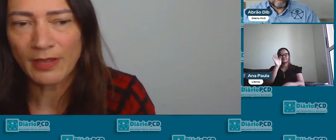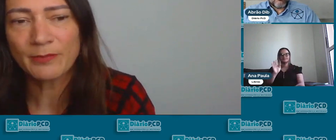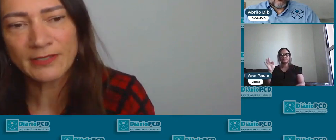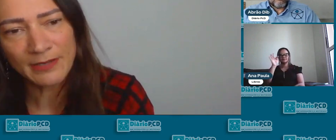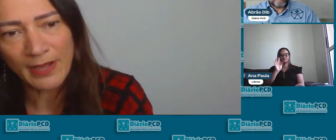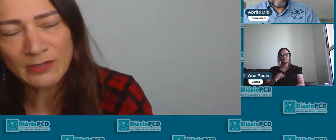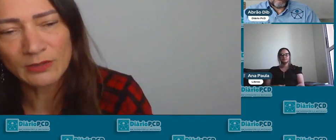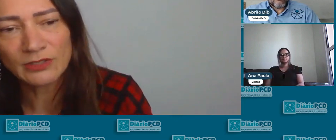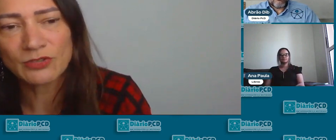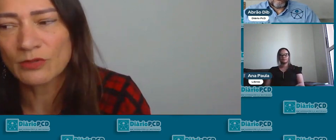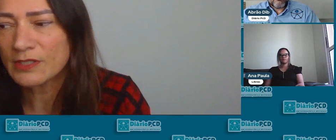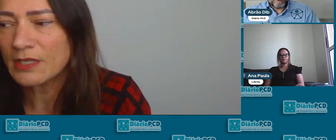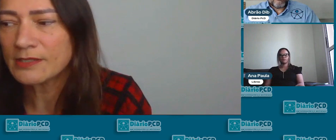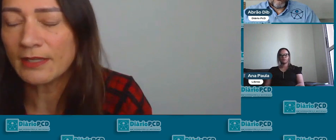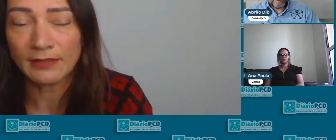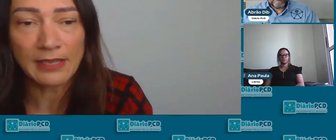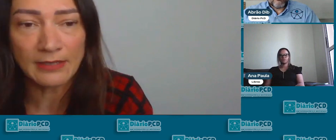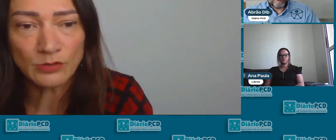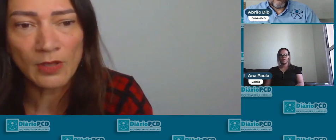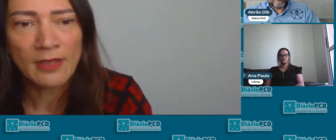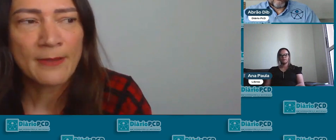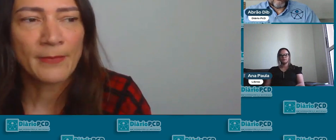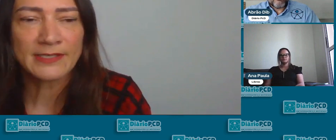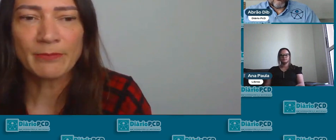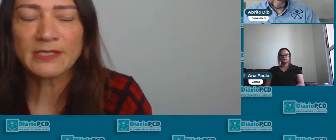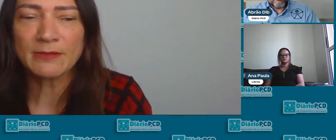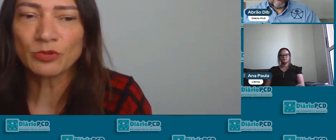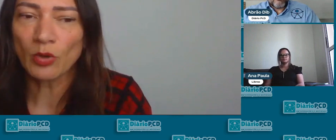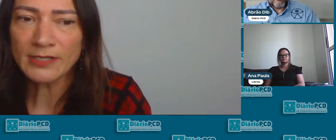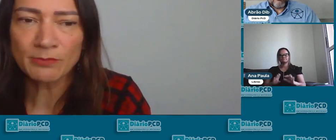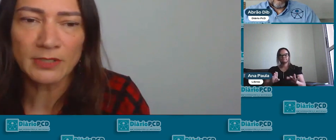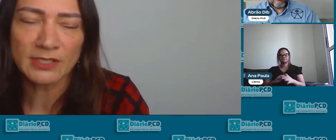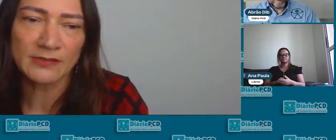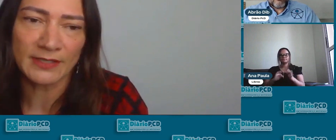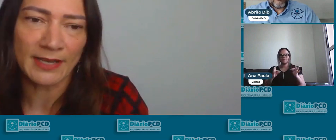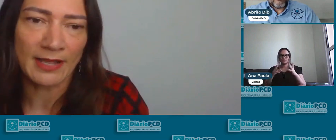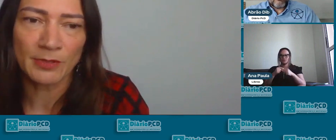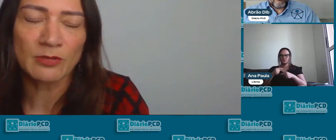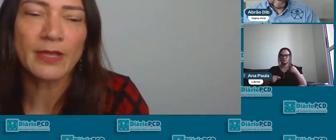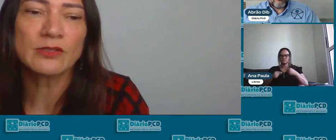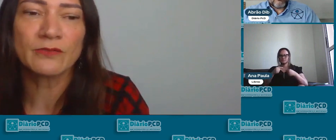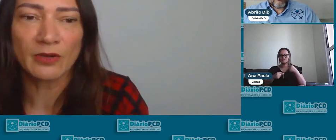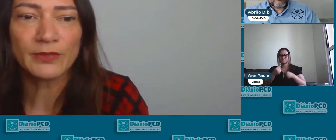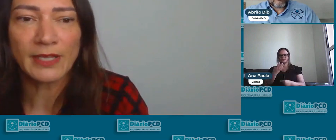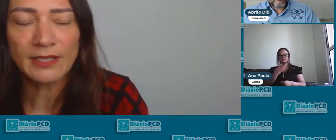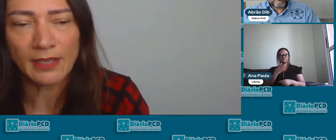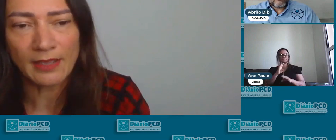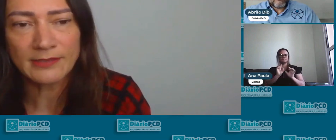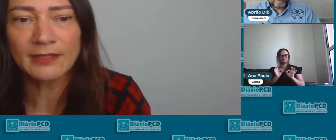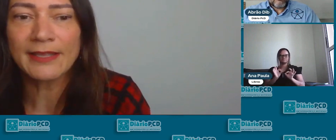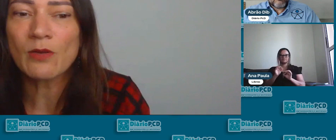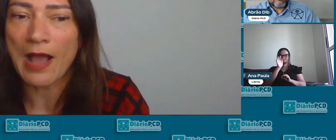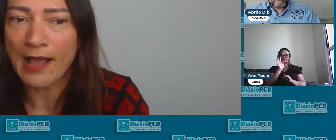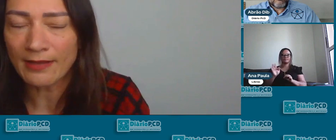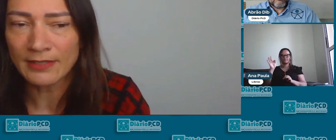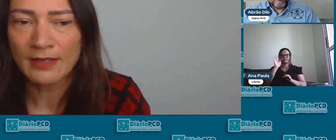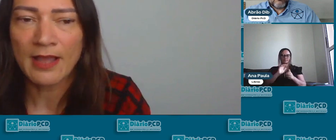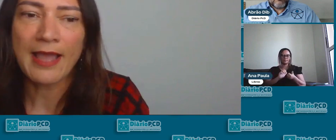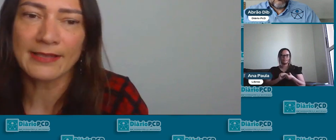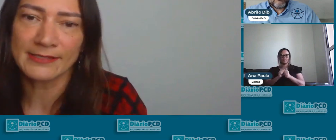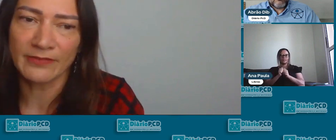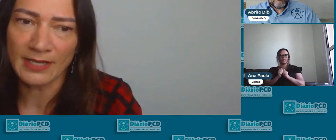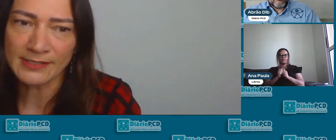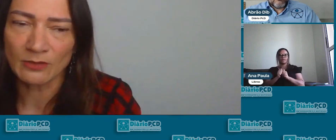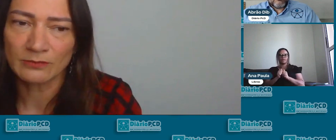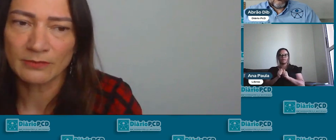princípio, né, e para as demais, quando a gente conseguir estender isso, mas a princípio, todas as políticas federais, pelo menos, vão ter que se adequar